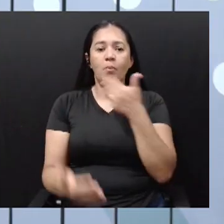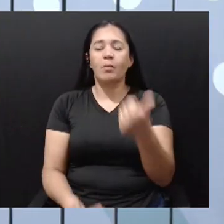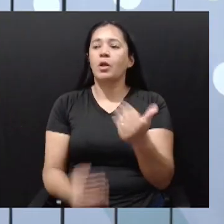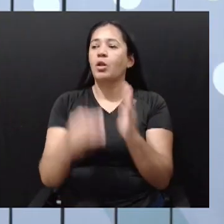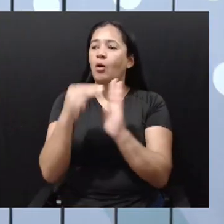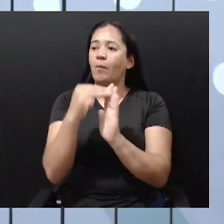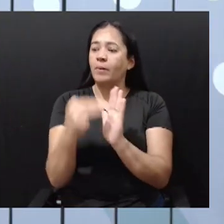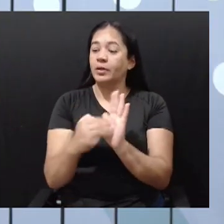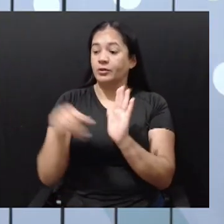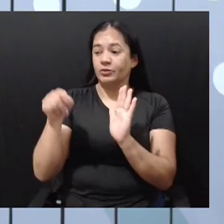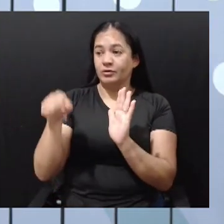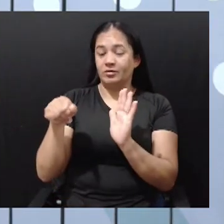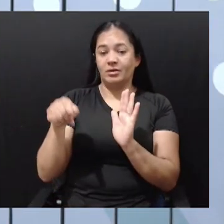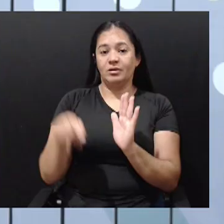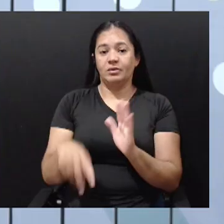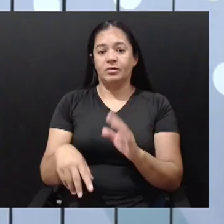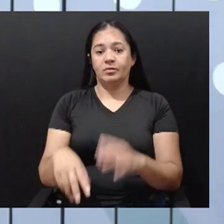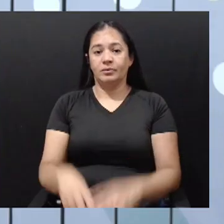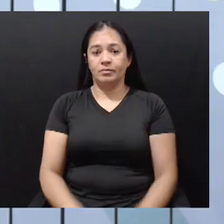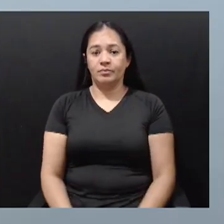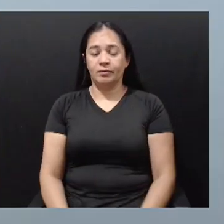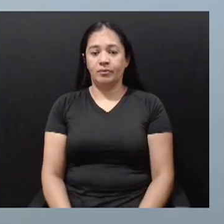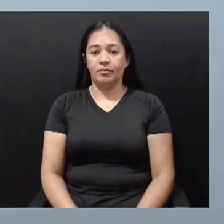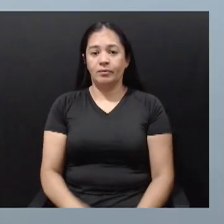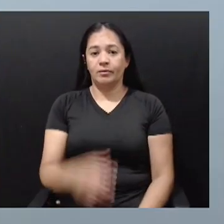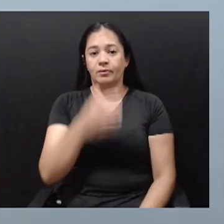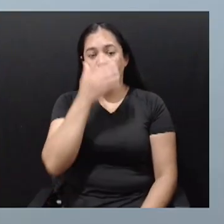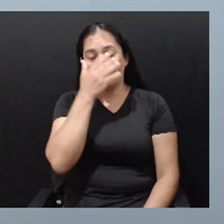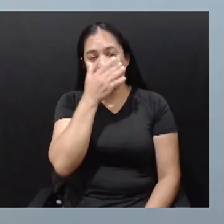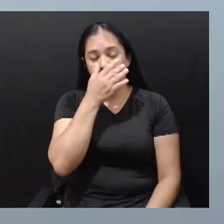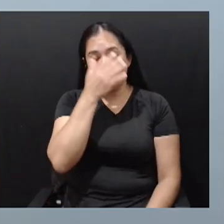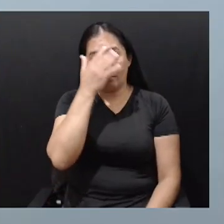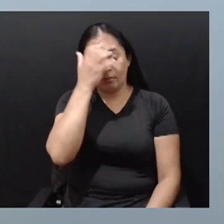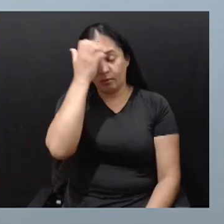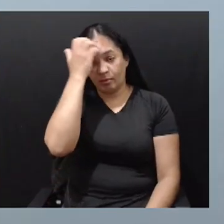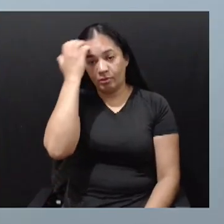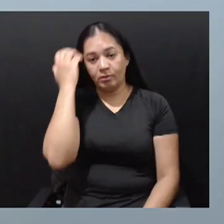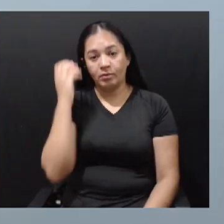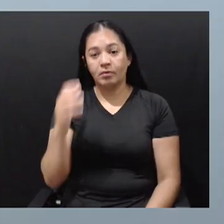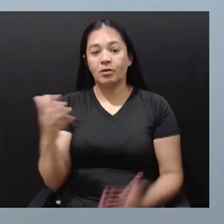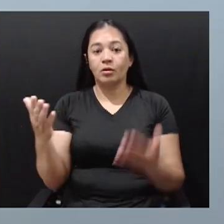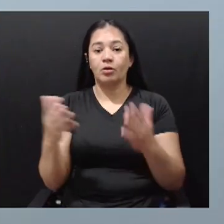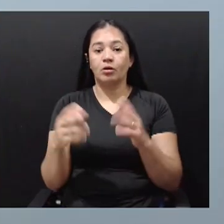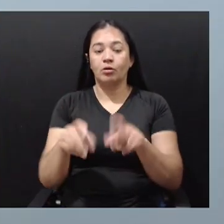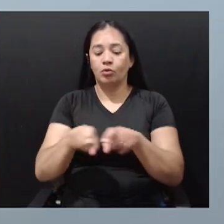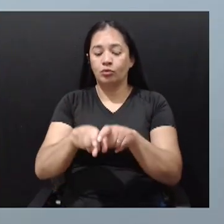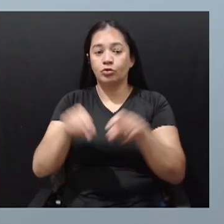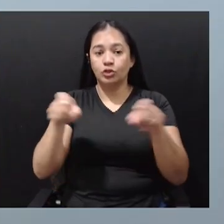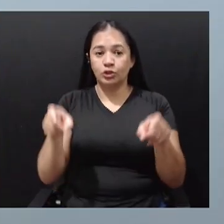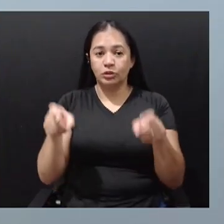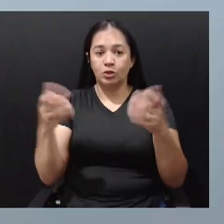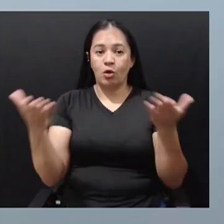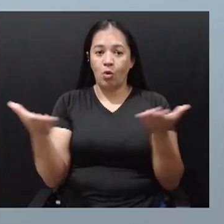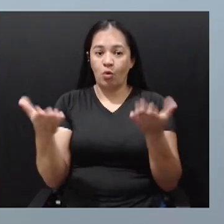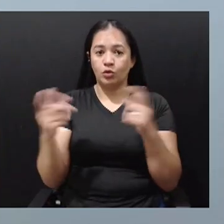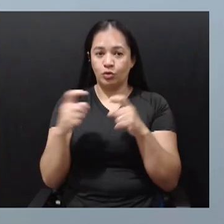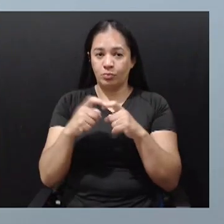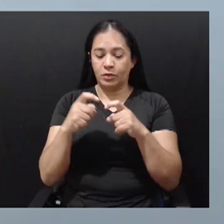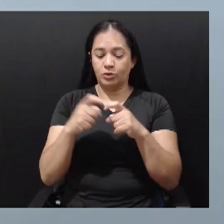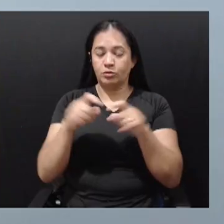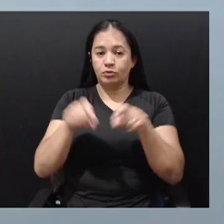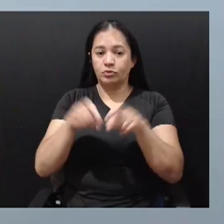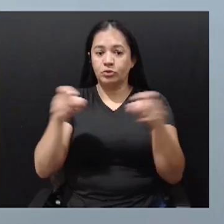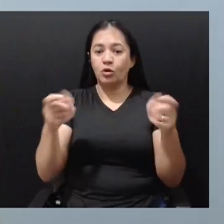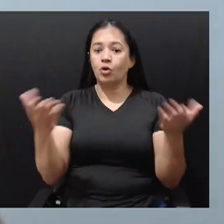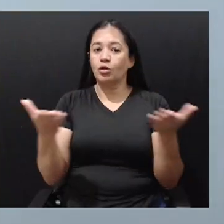relação também a essa faixa etária. O ginecologista hoje ele tem que ter o pressuposto básico que cada